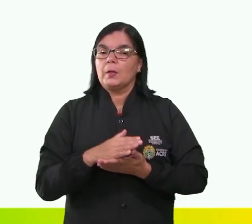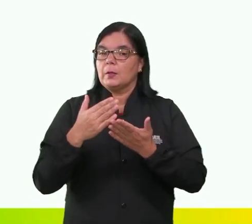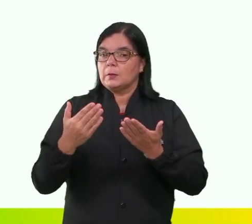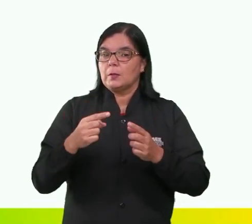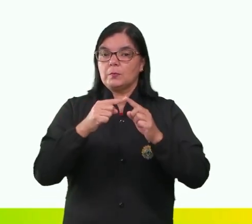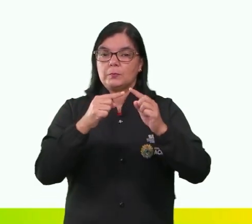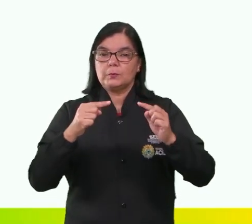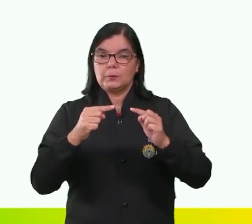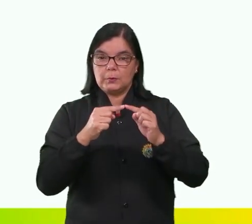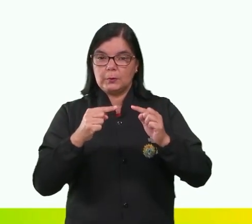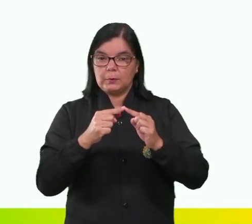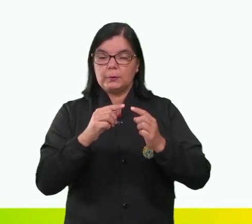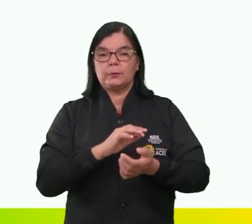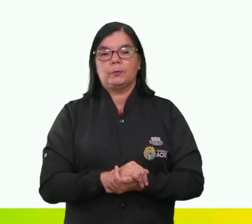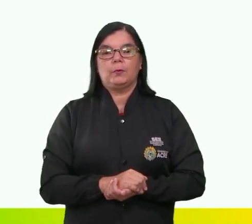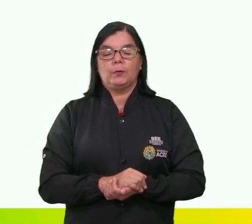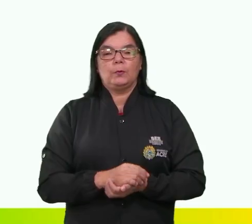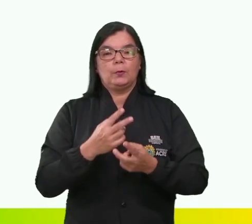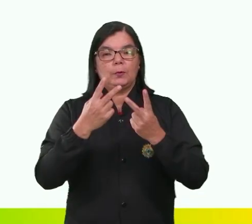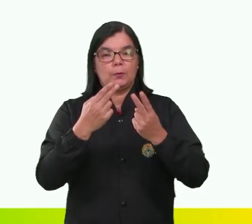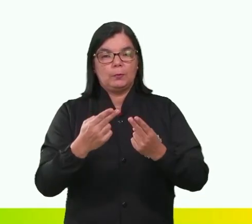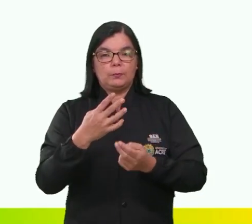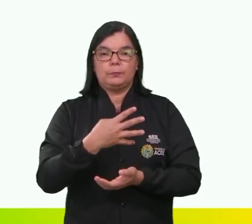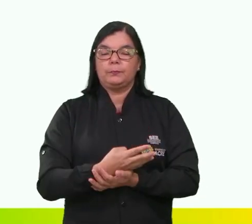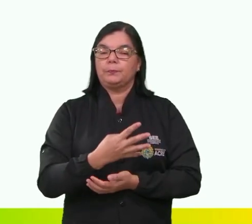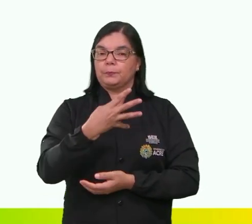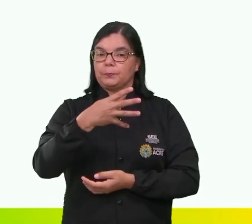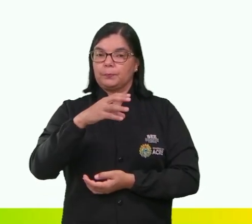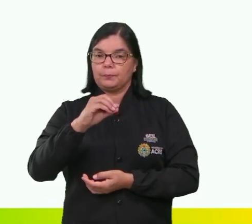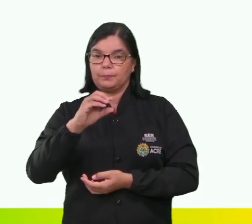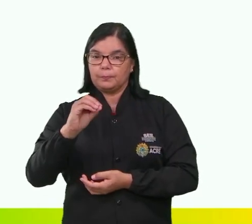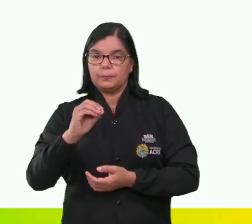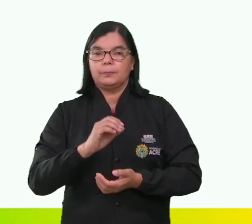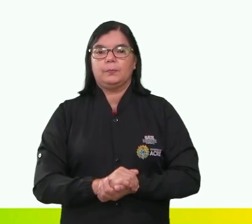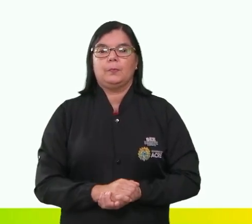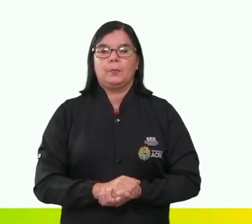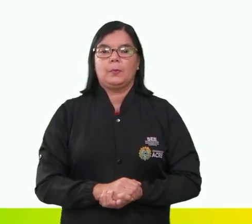o delta vai ser igual a 400.